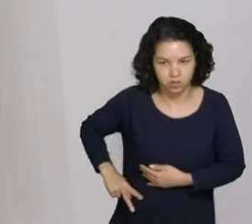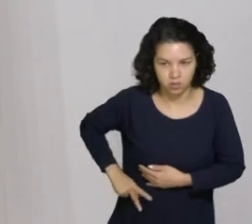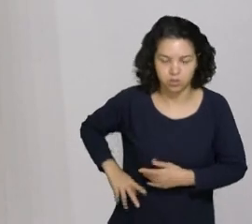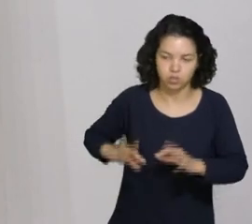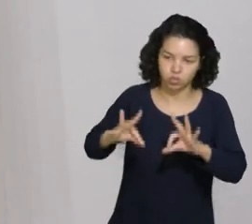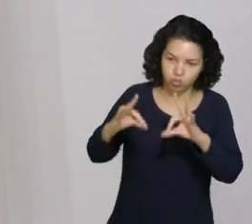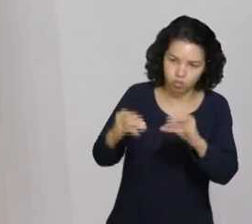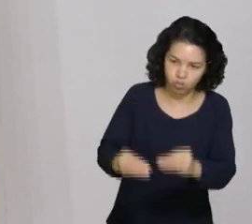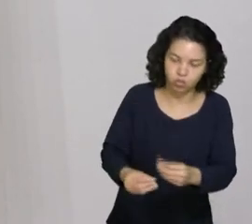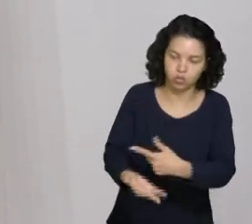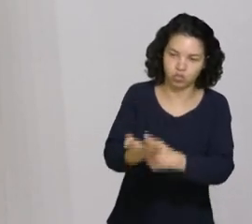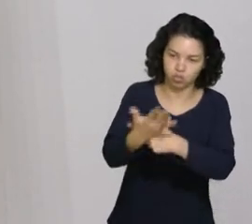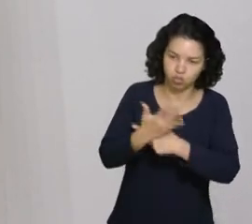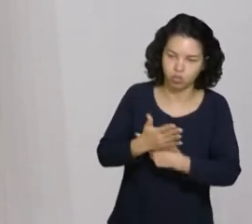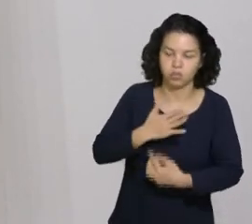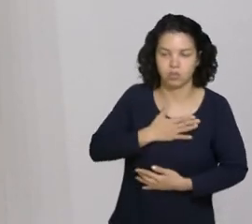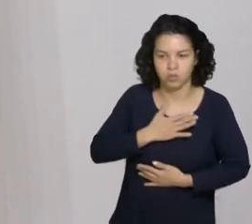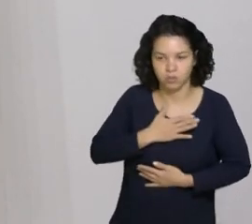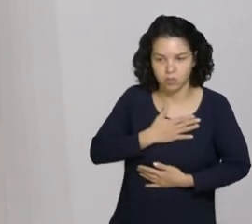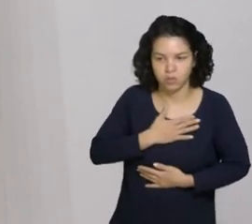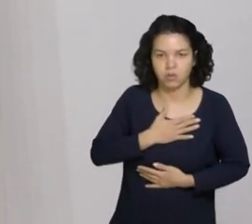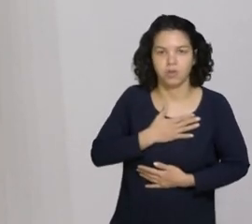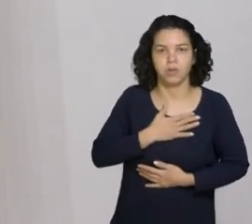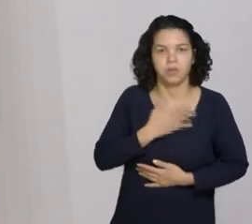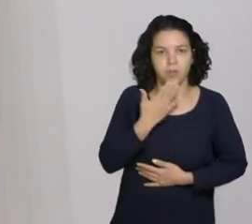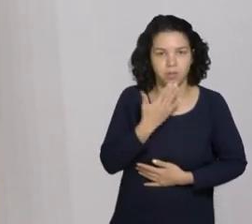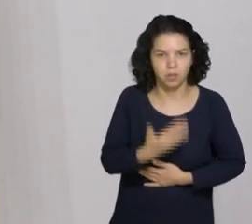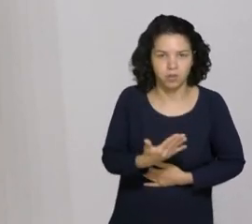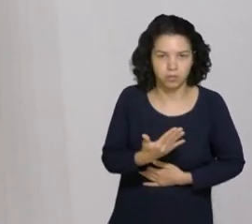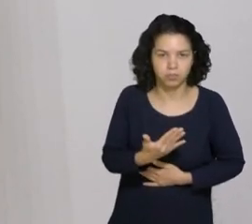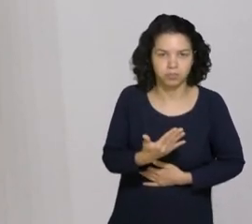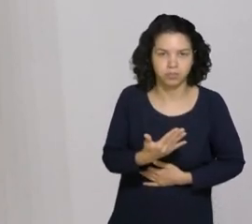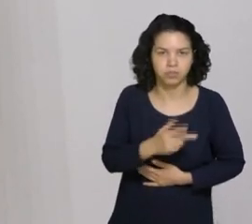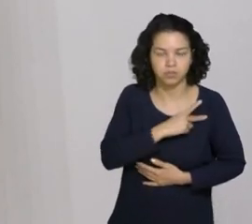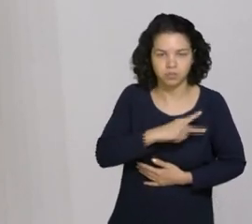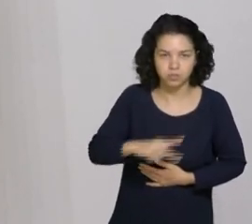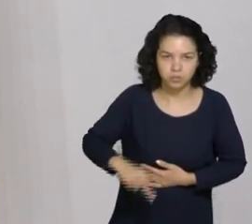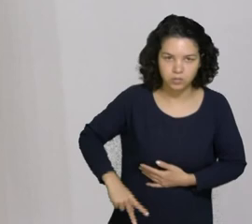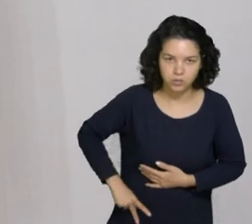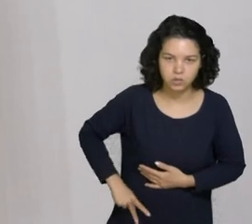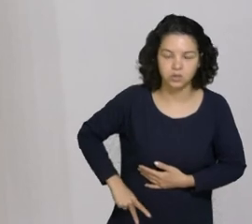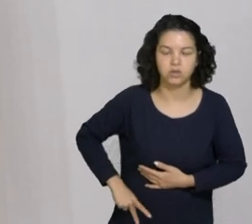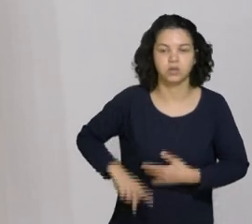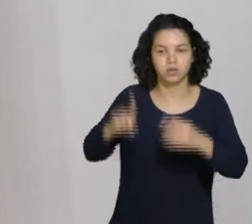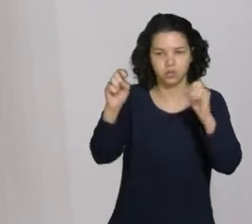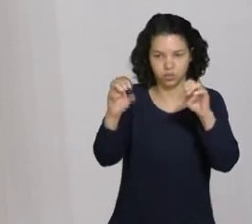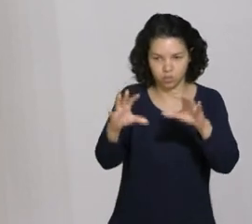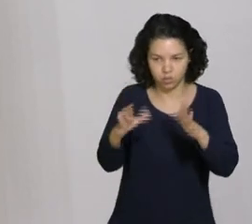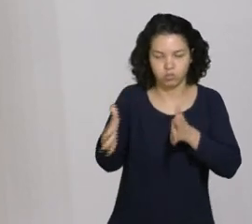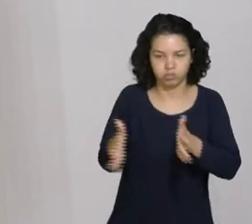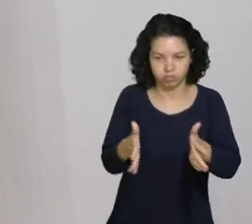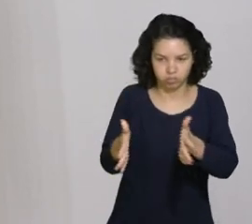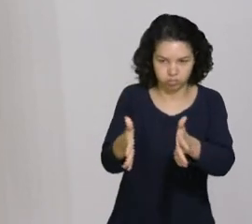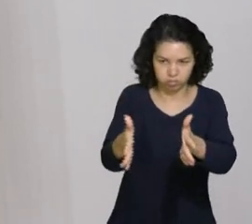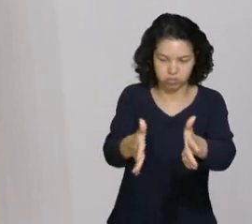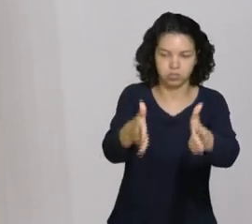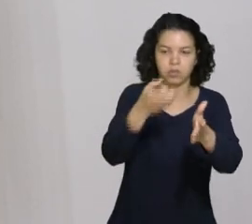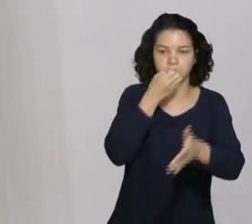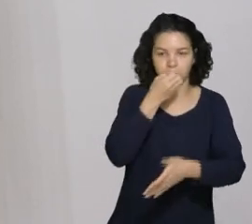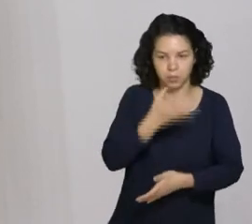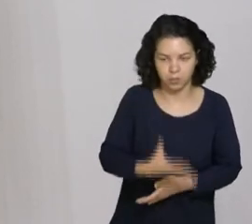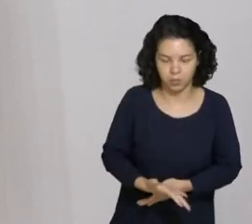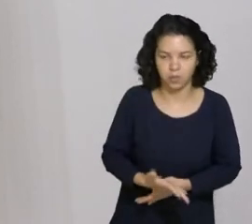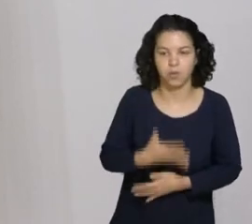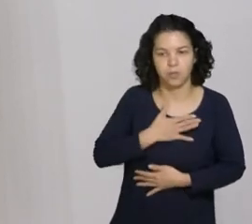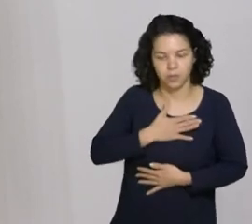que fez para minha pessoa e também se parece que nosso Presidente e que Deus sempre conduz a você no bom caminho essa